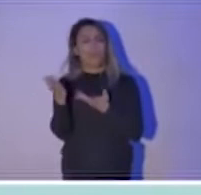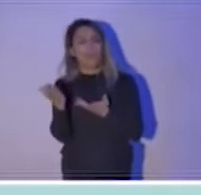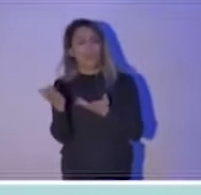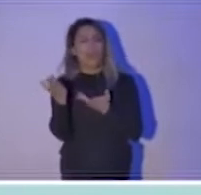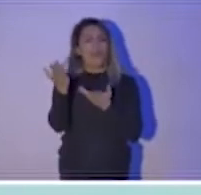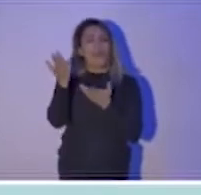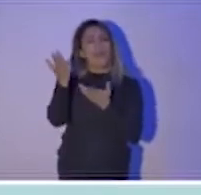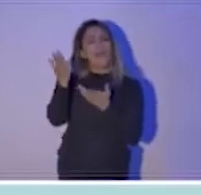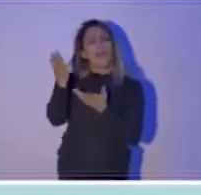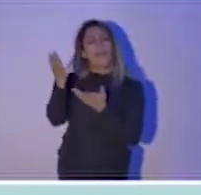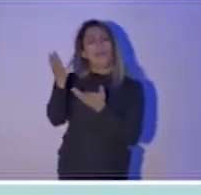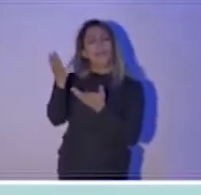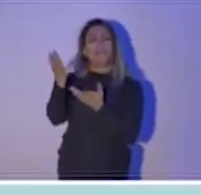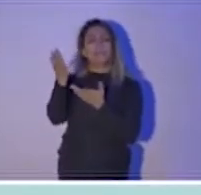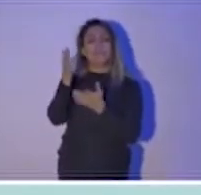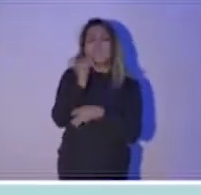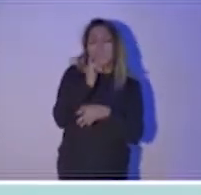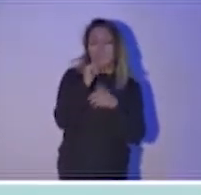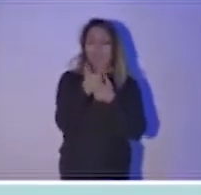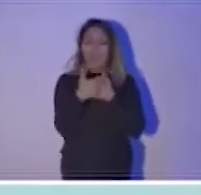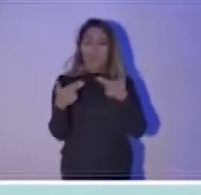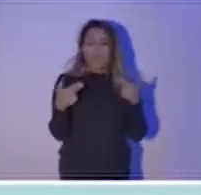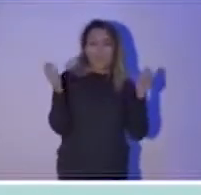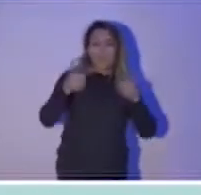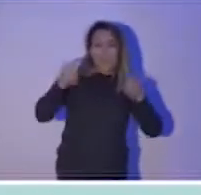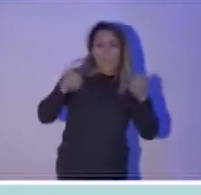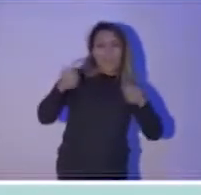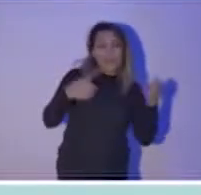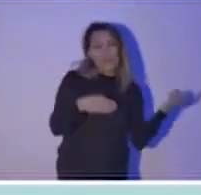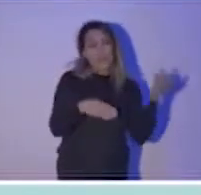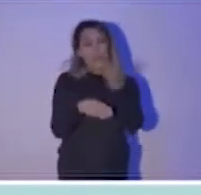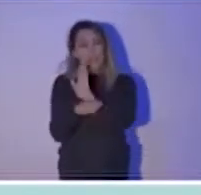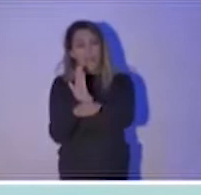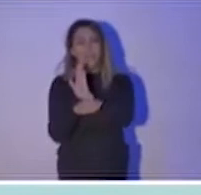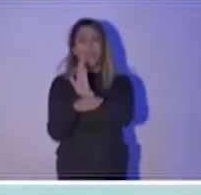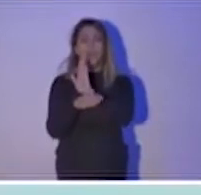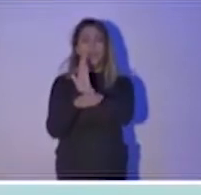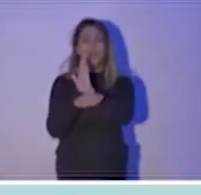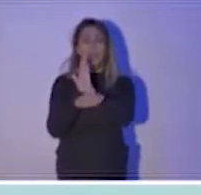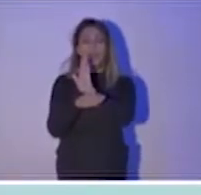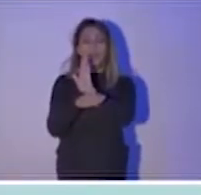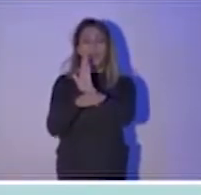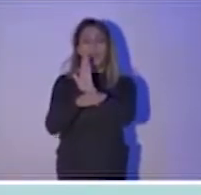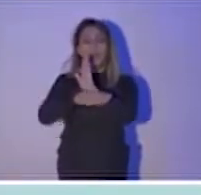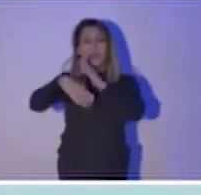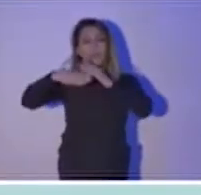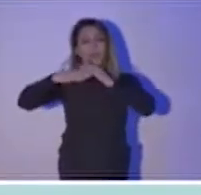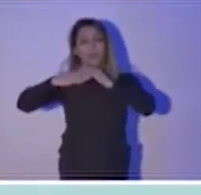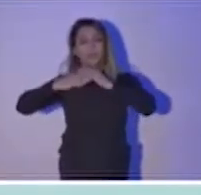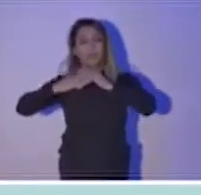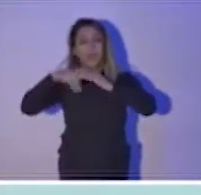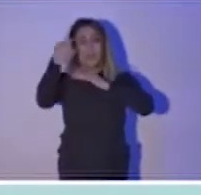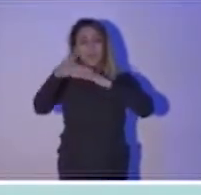um problema temporário vira perene. E é bom que seja perene o currículo, a